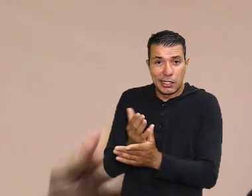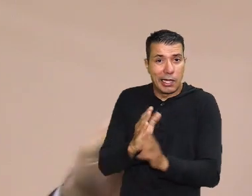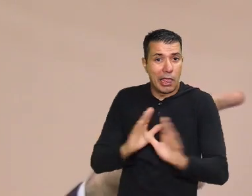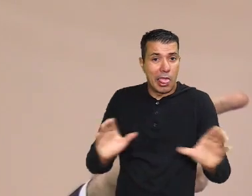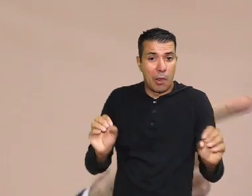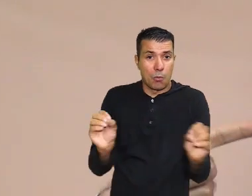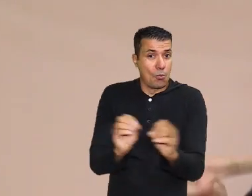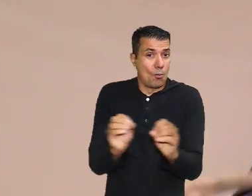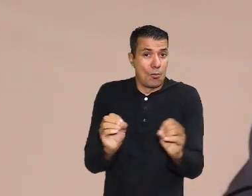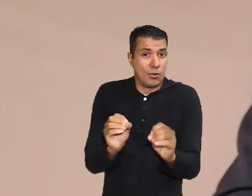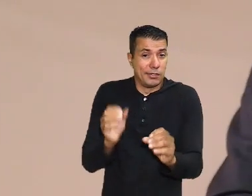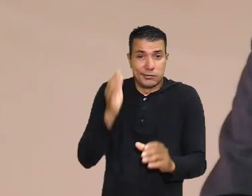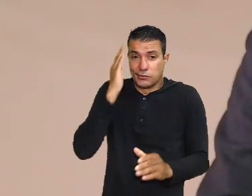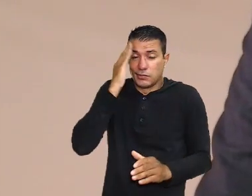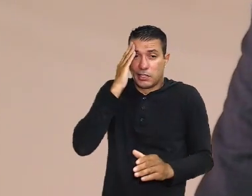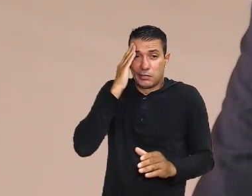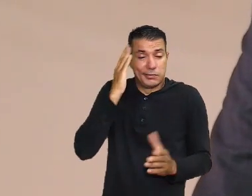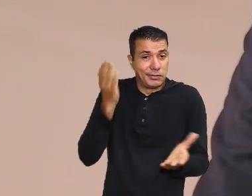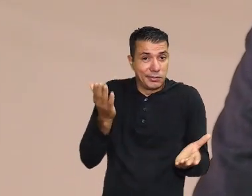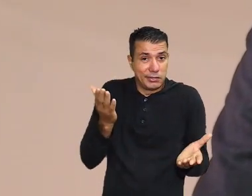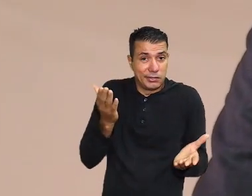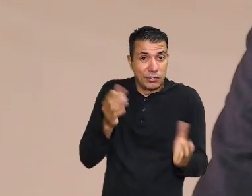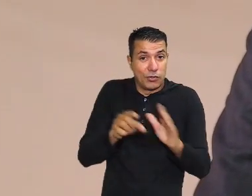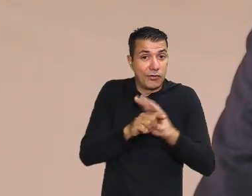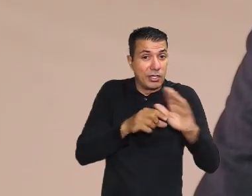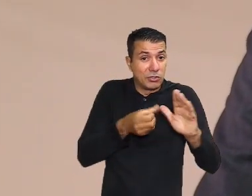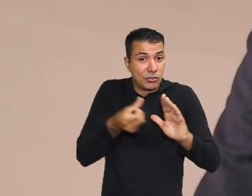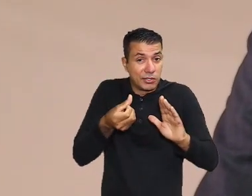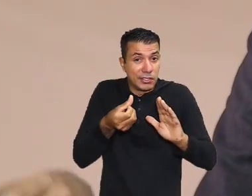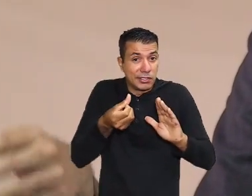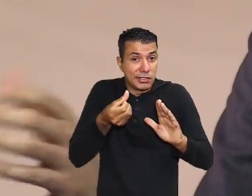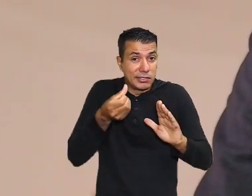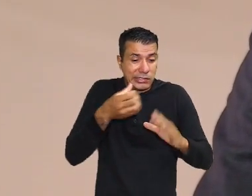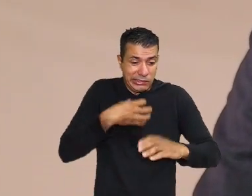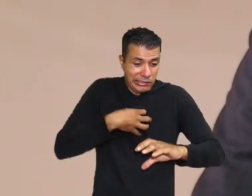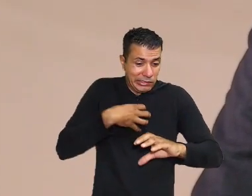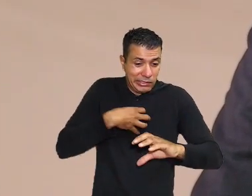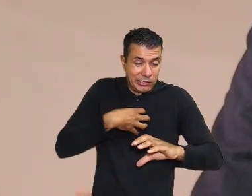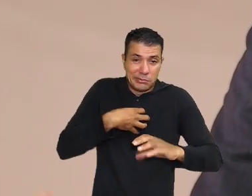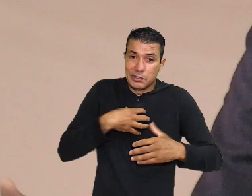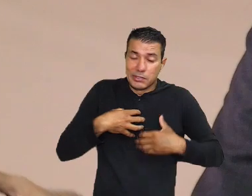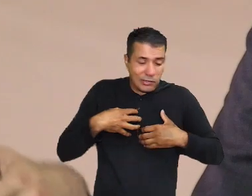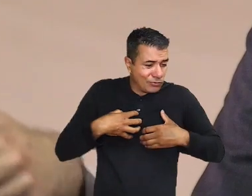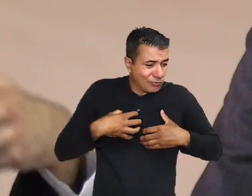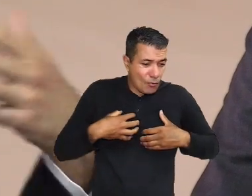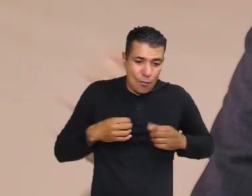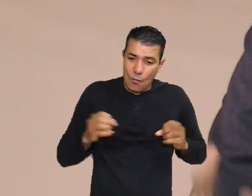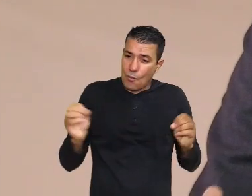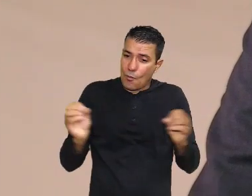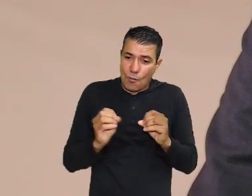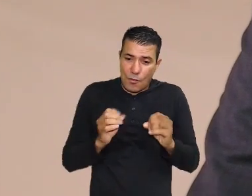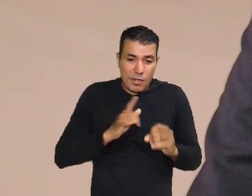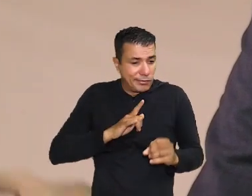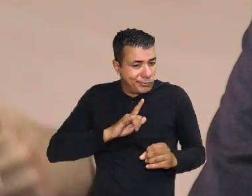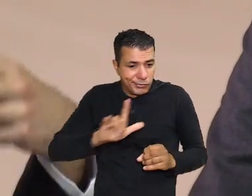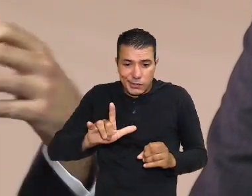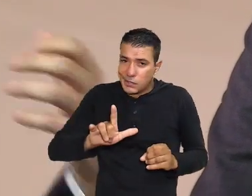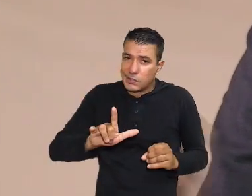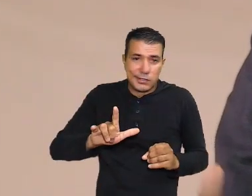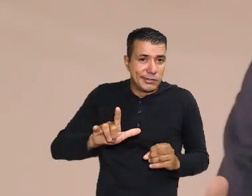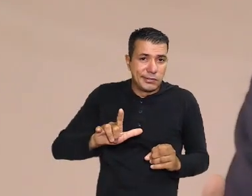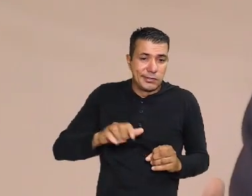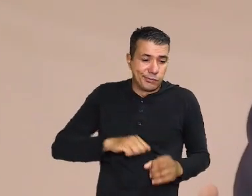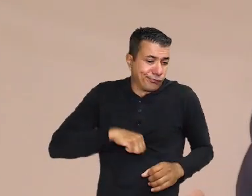volta. Além disso, no verso 6... é comentado que ele não tem sentimentos, ele não ama, ele não tem